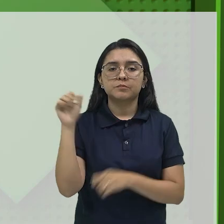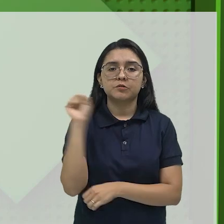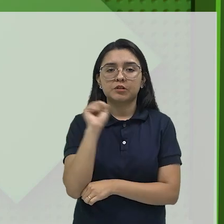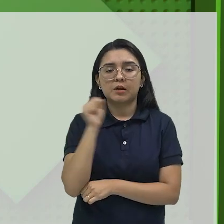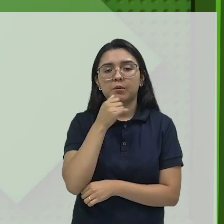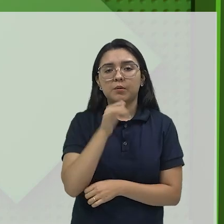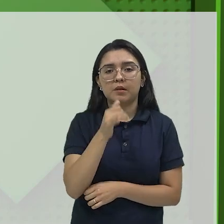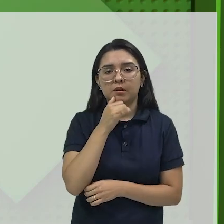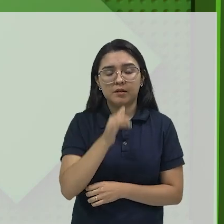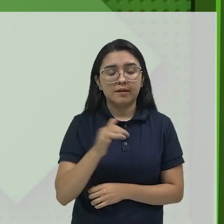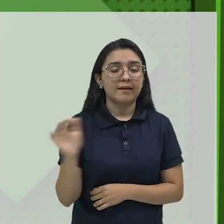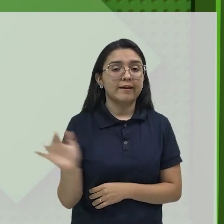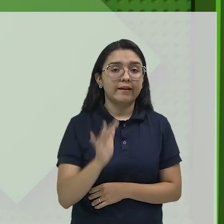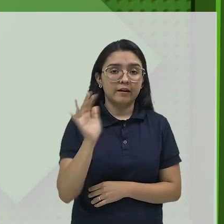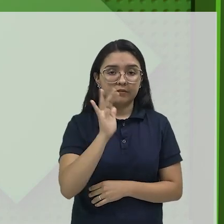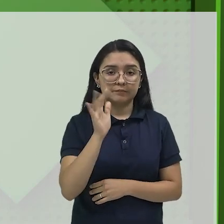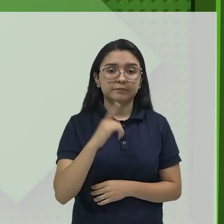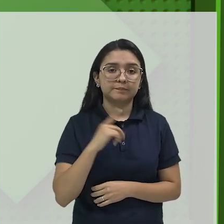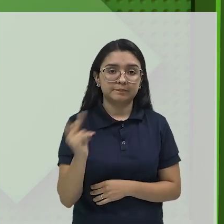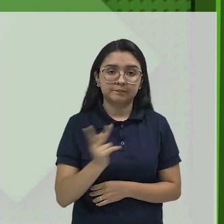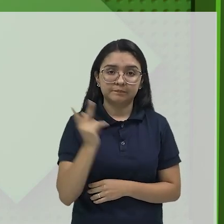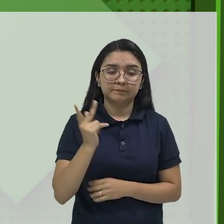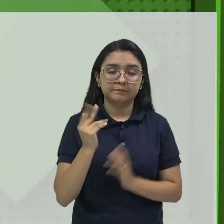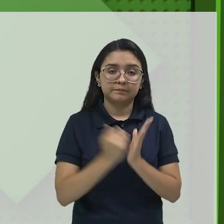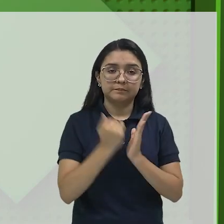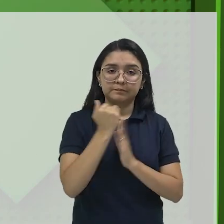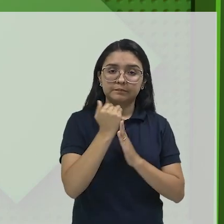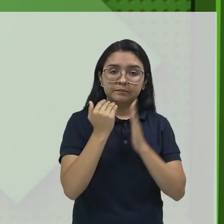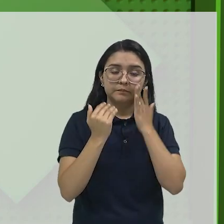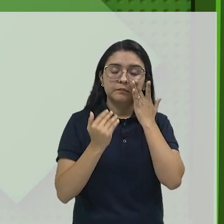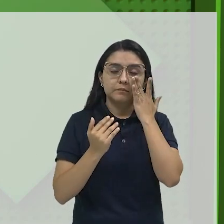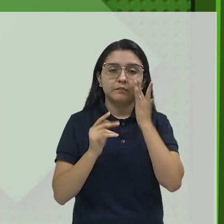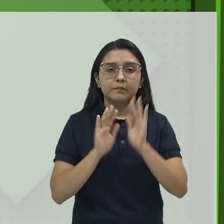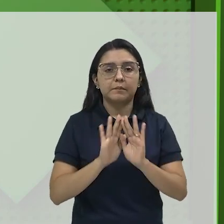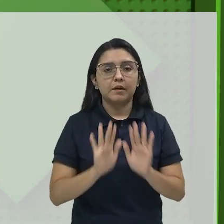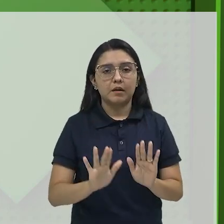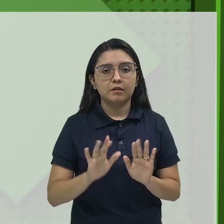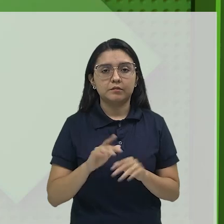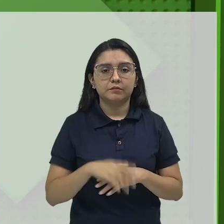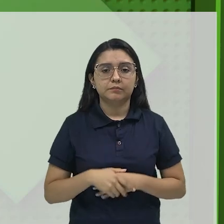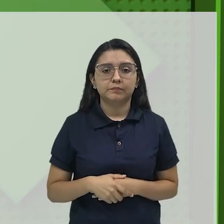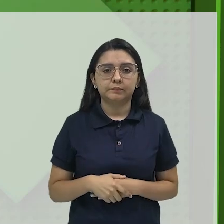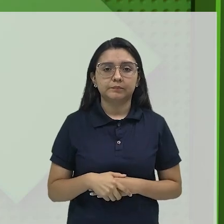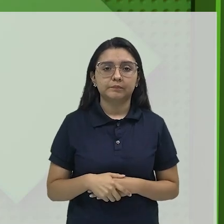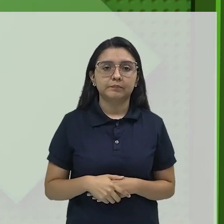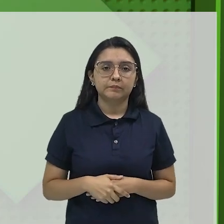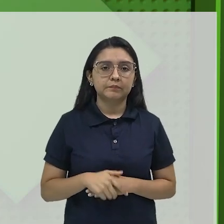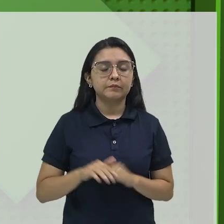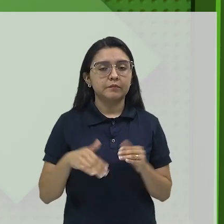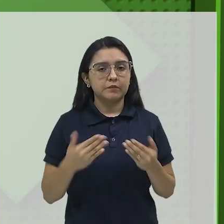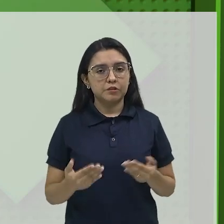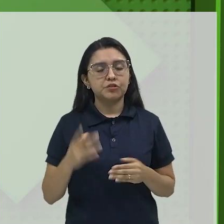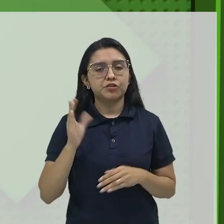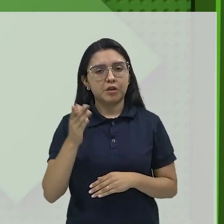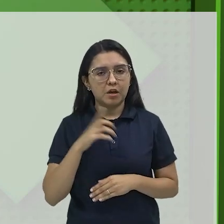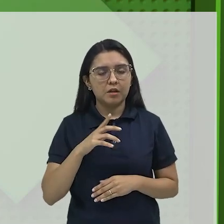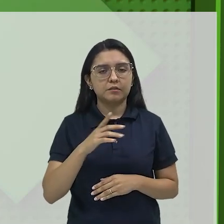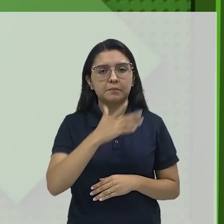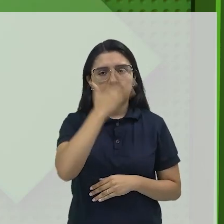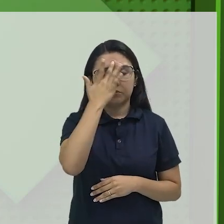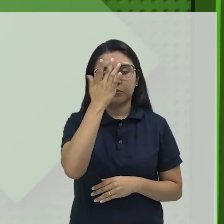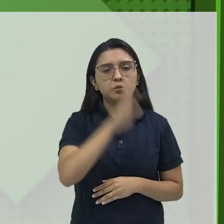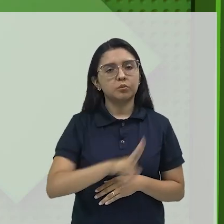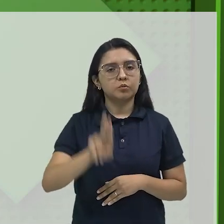elétricos, eles são caros, né? Eles têm um valor alto, mas eles já estão aí sendo bastante